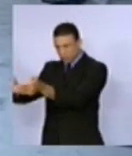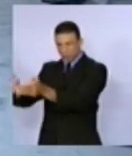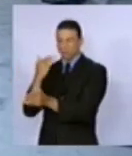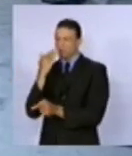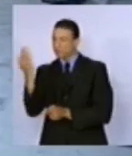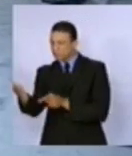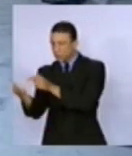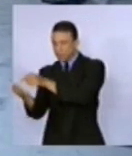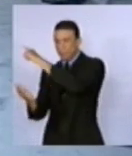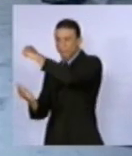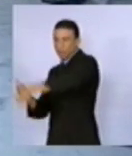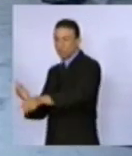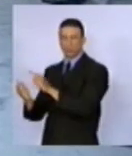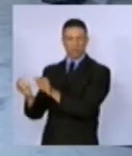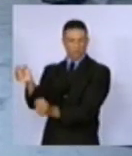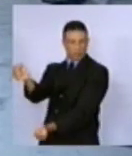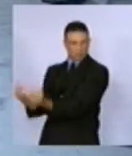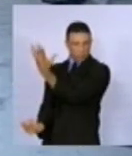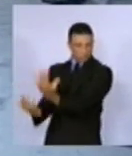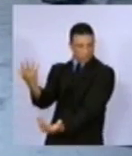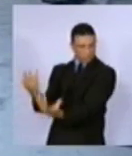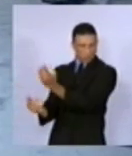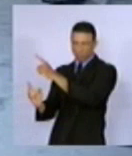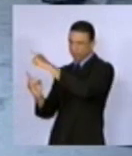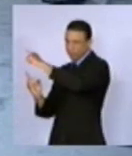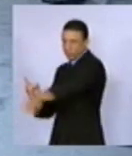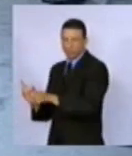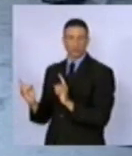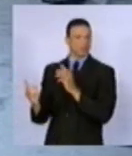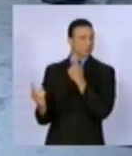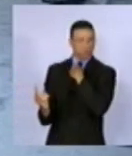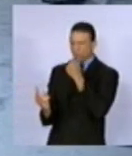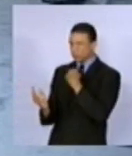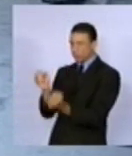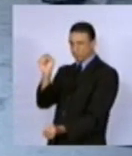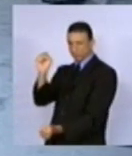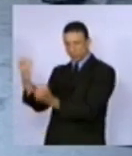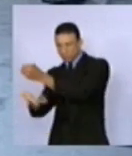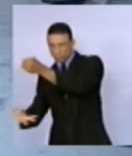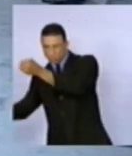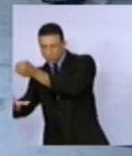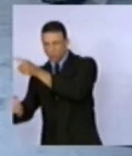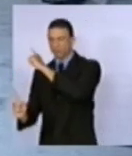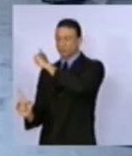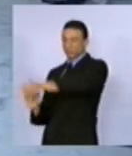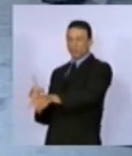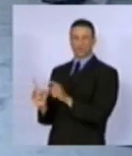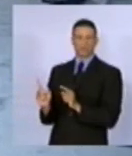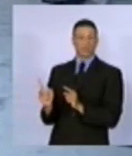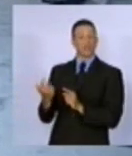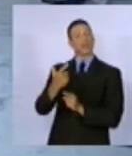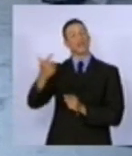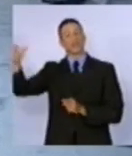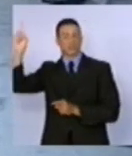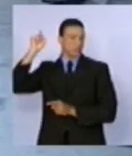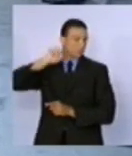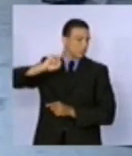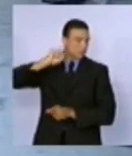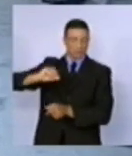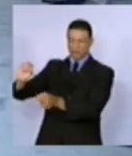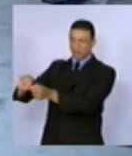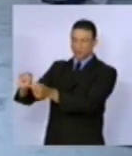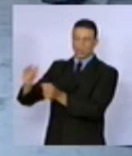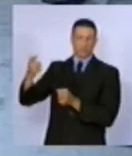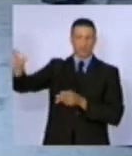utilizasse o fogo como é facilitador de coleta assim novos empreendimentos no estado de minas gerais